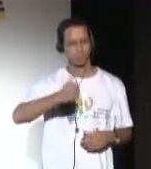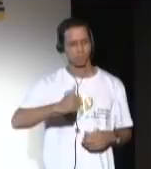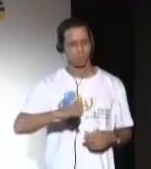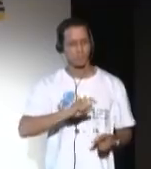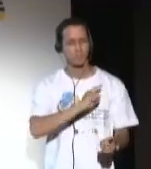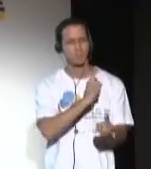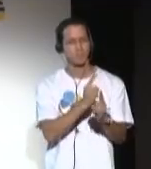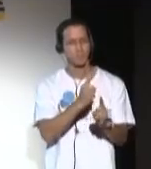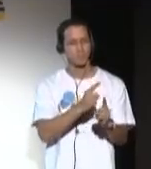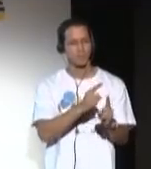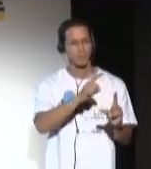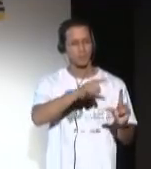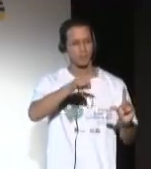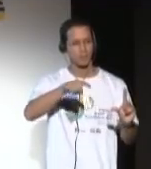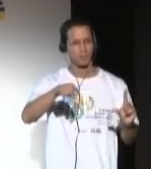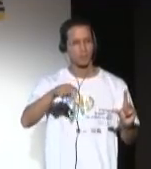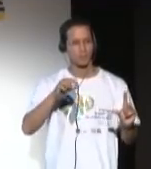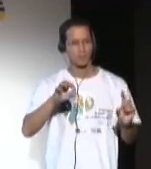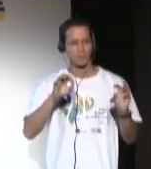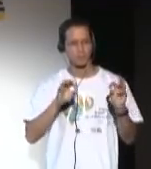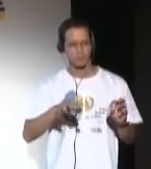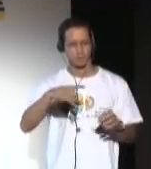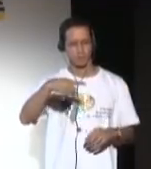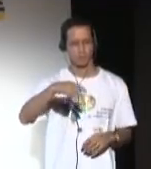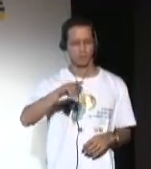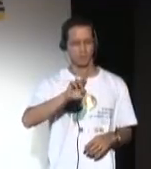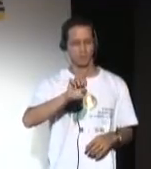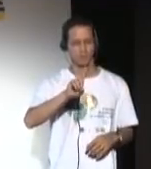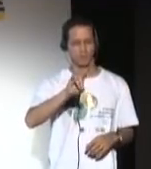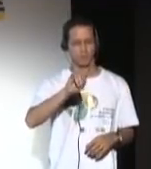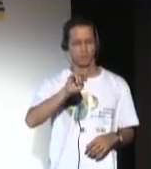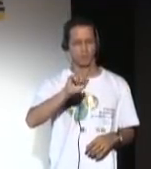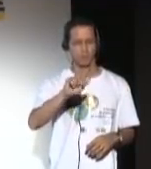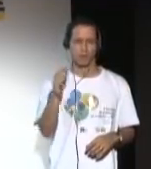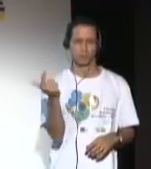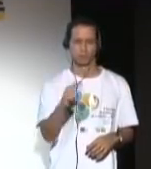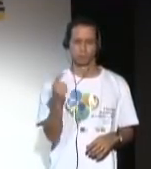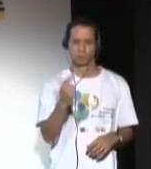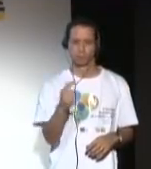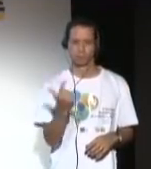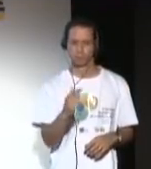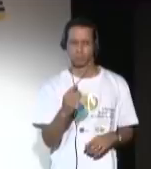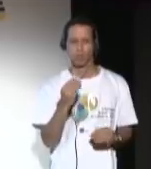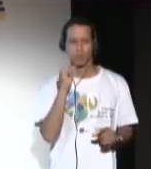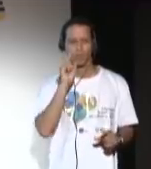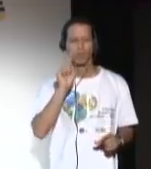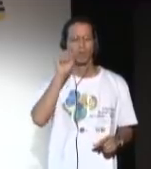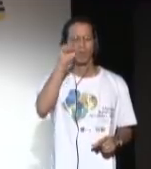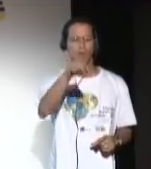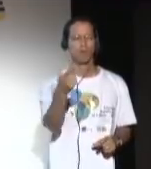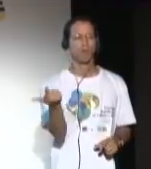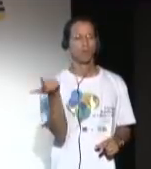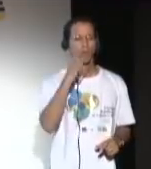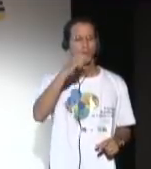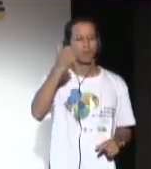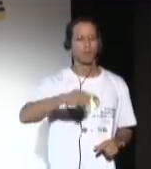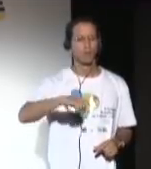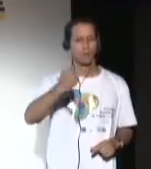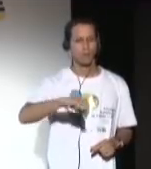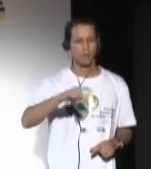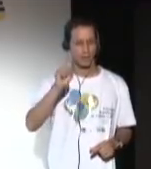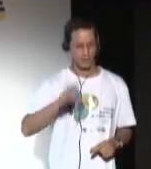nenhum desses previsores eram preditores. O que eles conseguiram usar para prever o sucesso foi o que eles chamaram